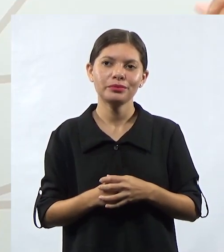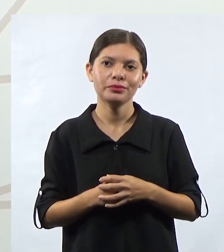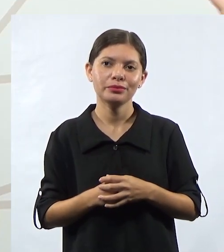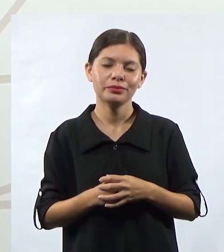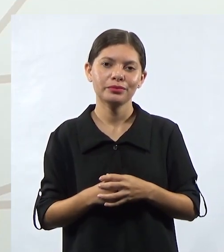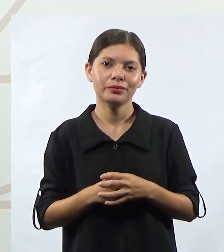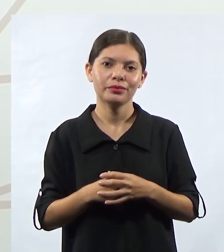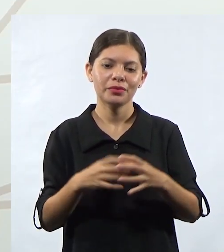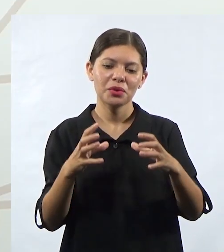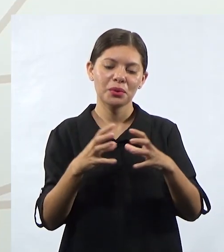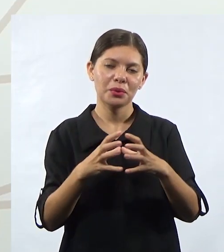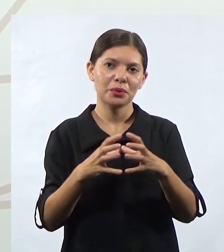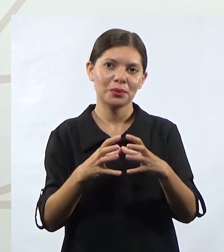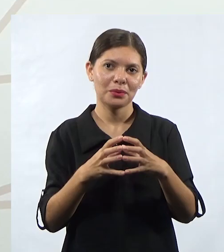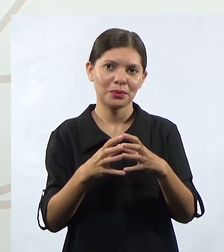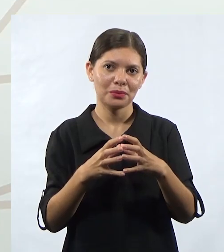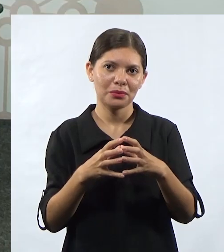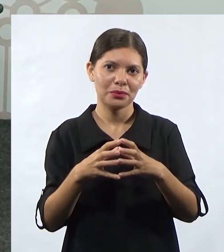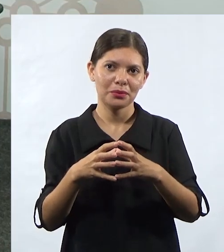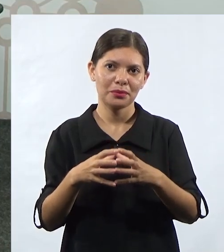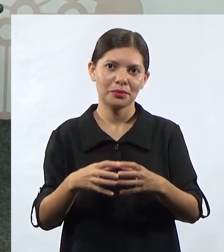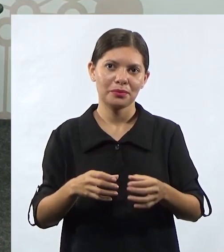está fazendo o grupo, né?